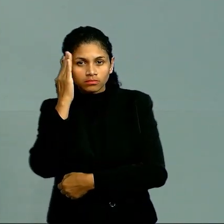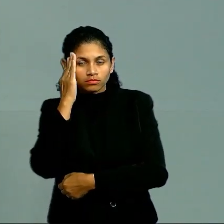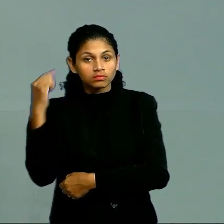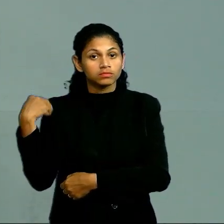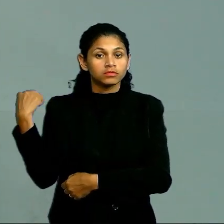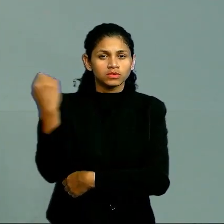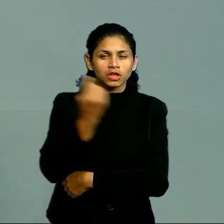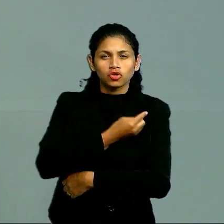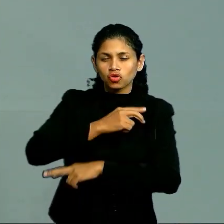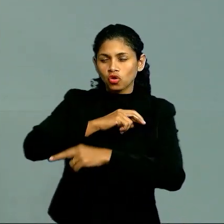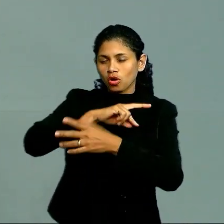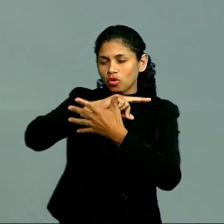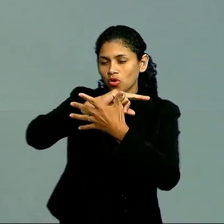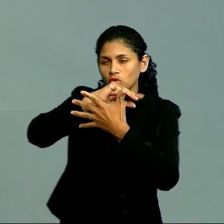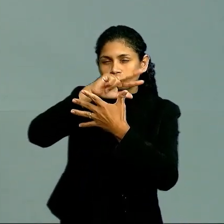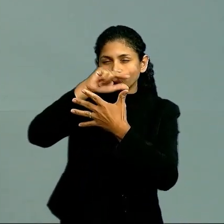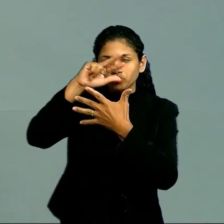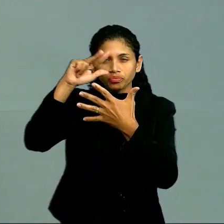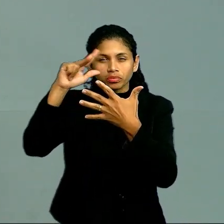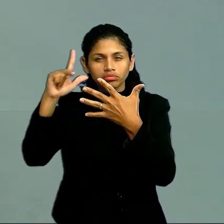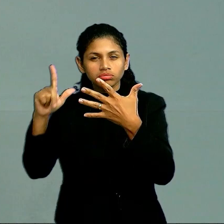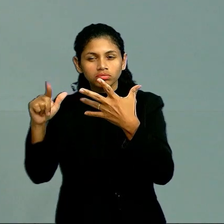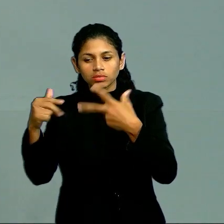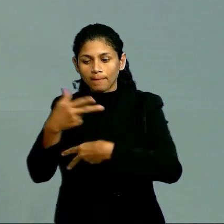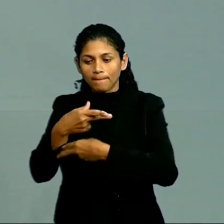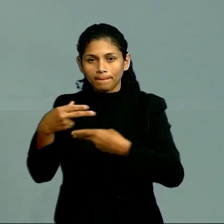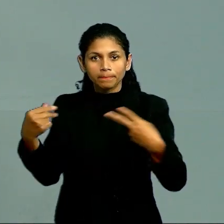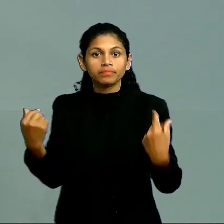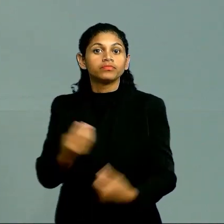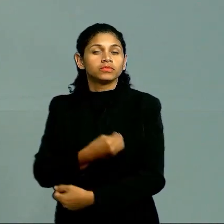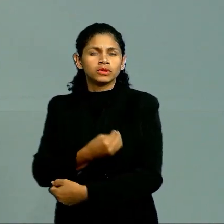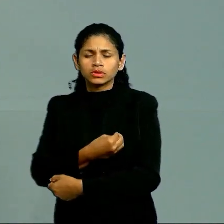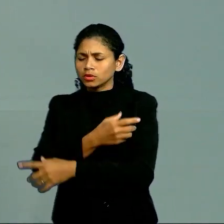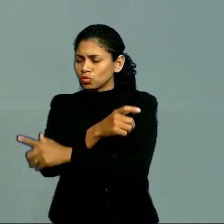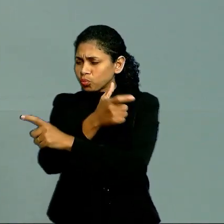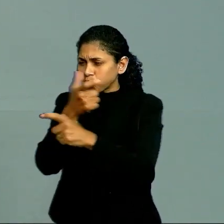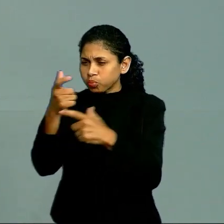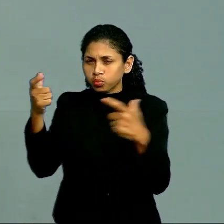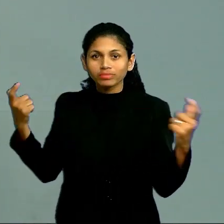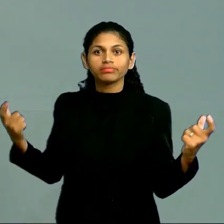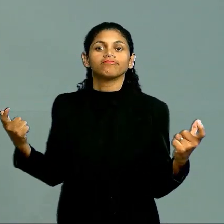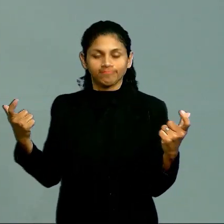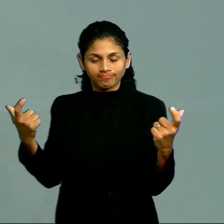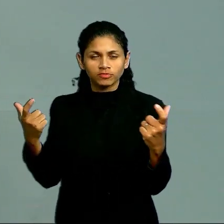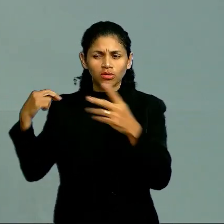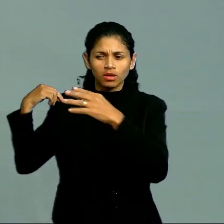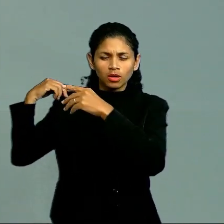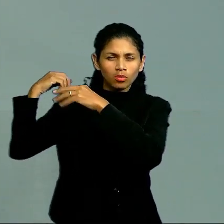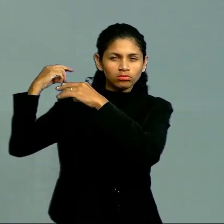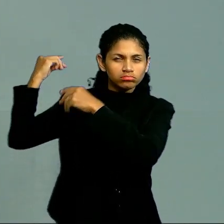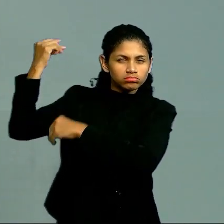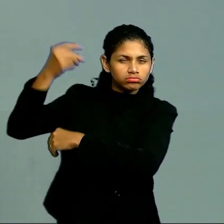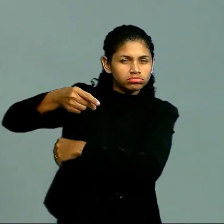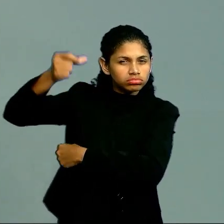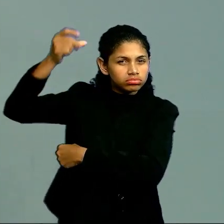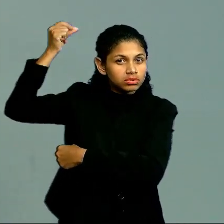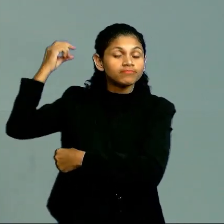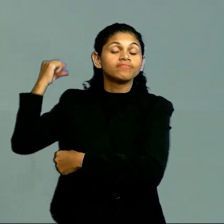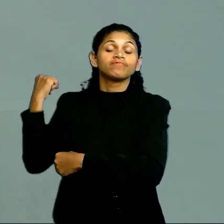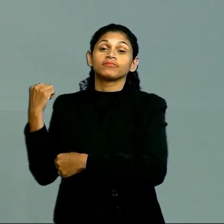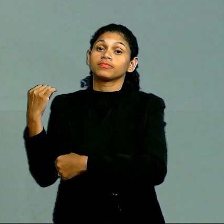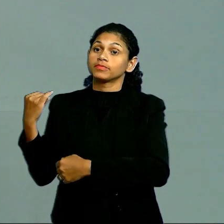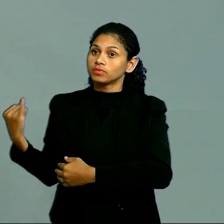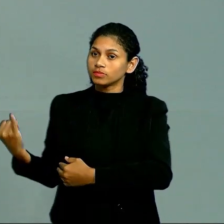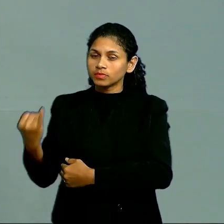nossa diversidade de seres vivos é muito grande. Então, desde a antiguidade, fez a necessidade de